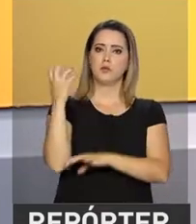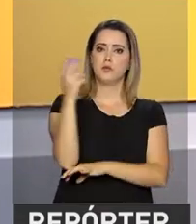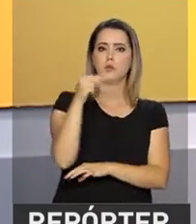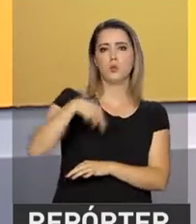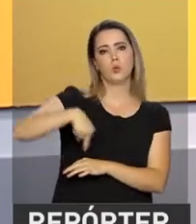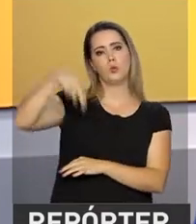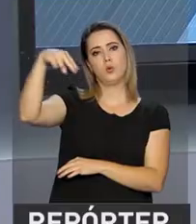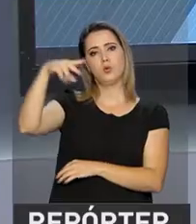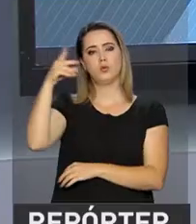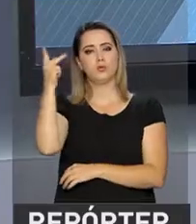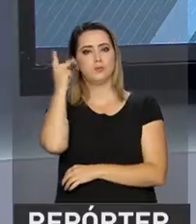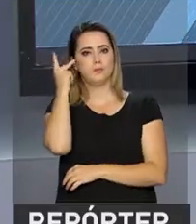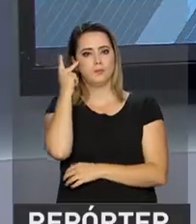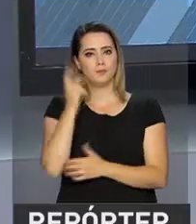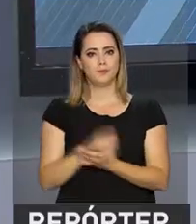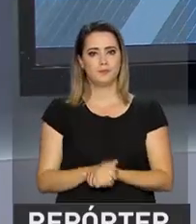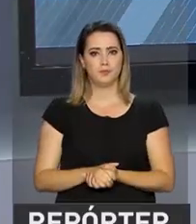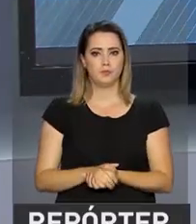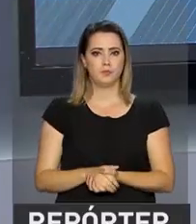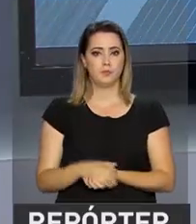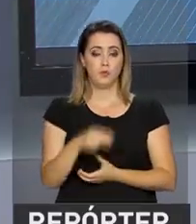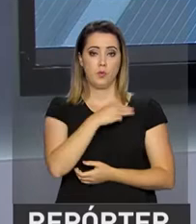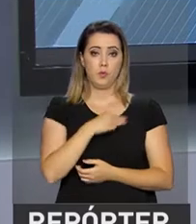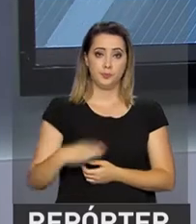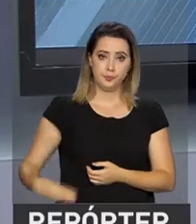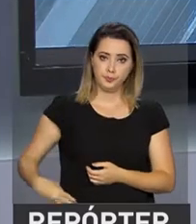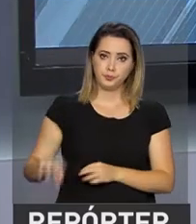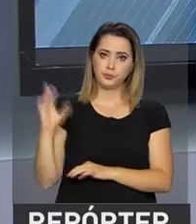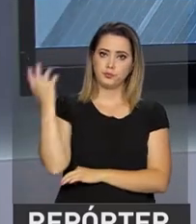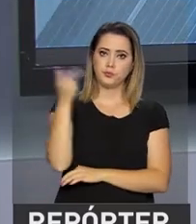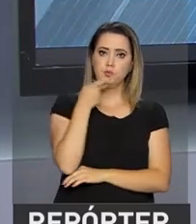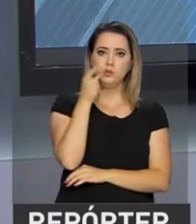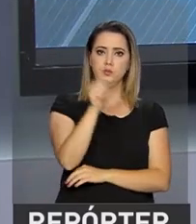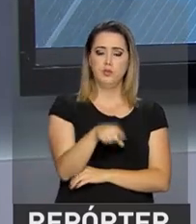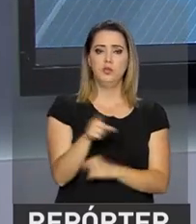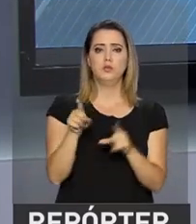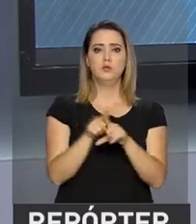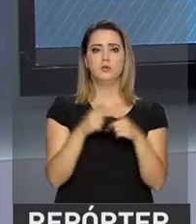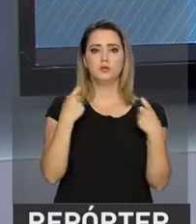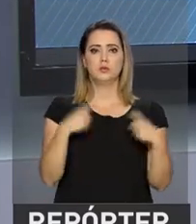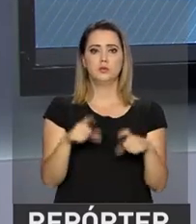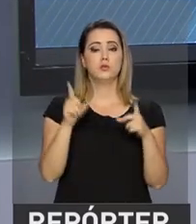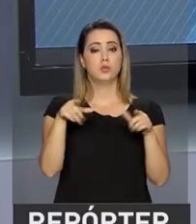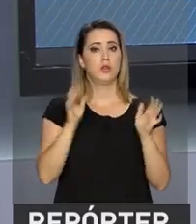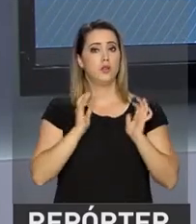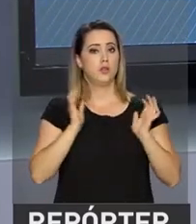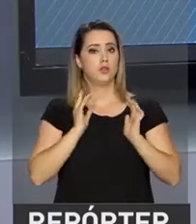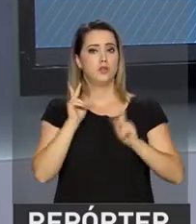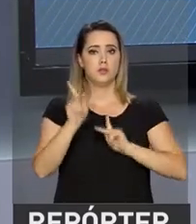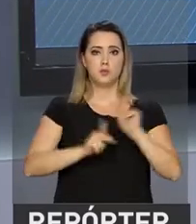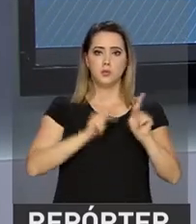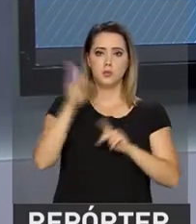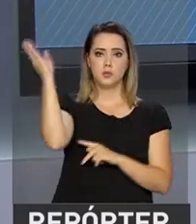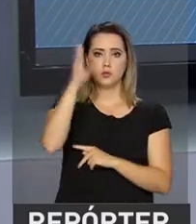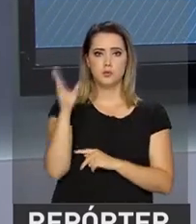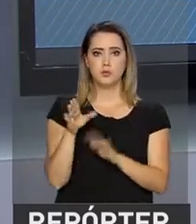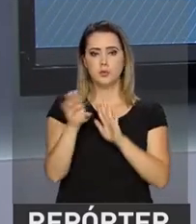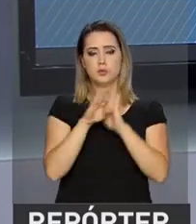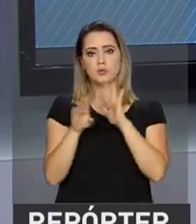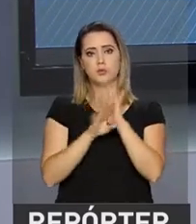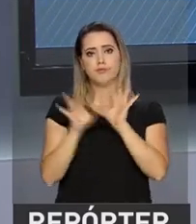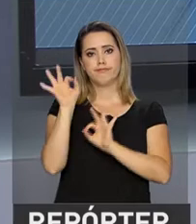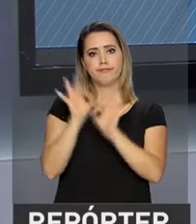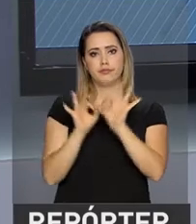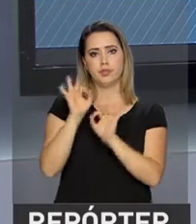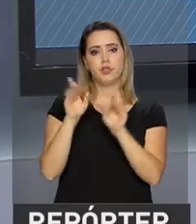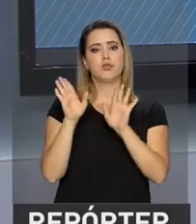São Paulo. O ministro do Meio Ambiente, Sarney Filho, destacou que a unidade é um patrimônio do povo brasileiro e o plano de manejo